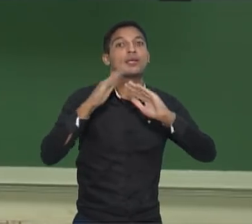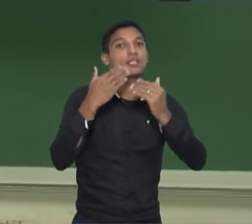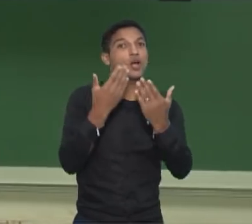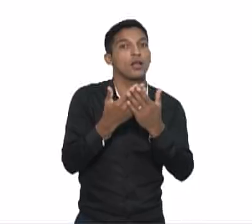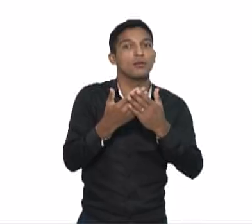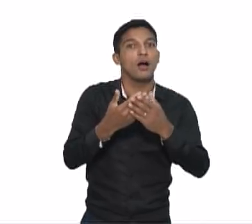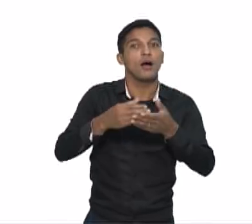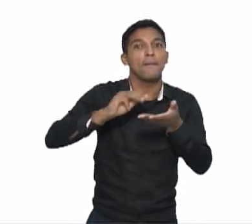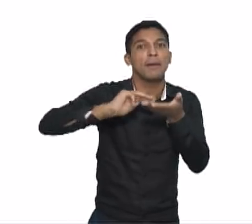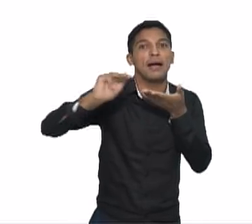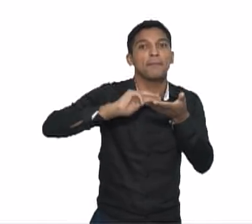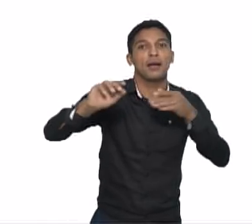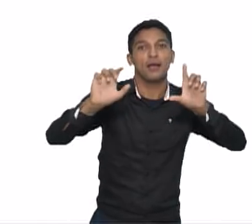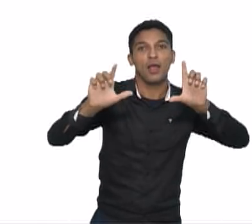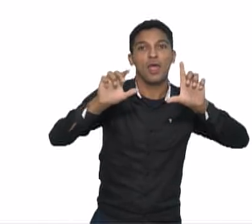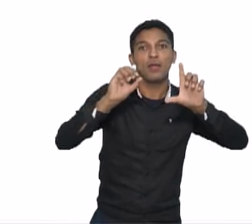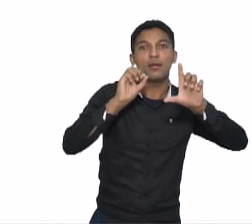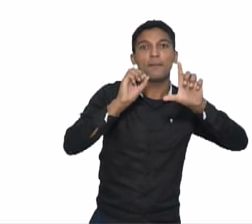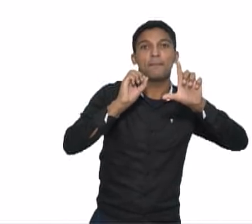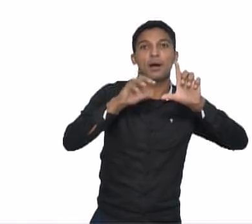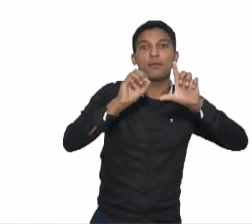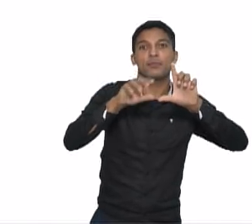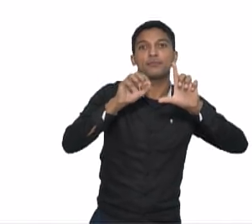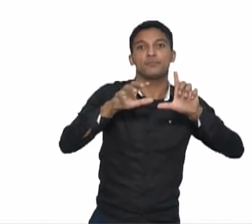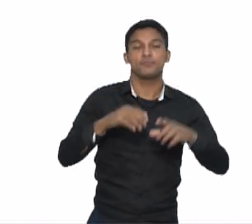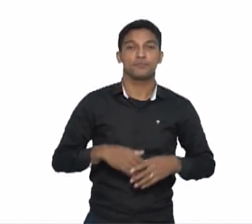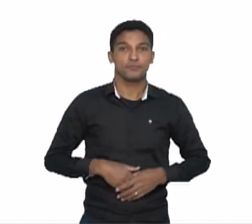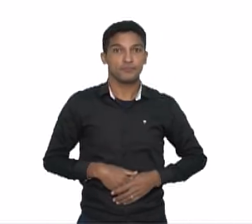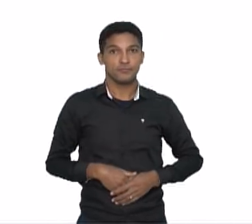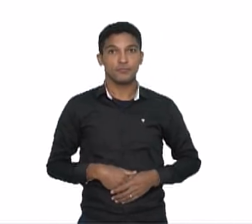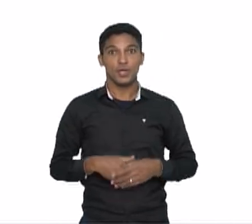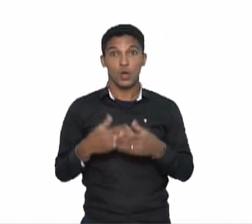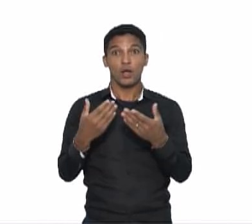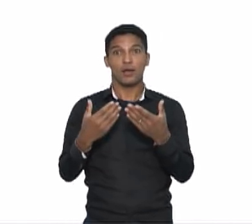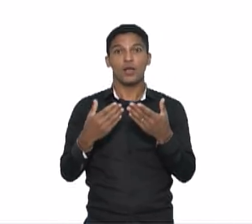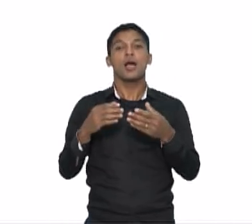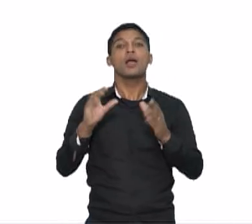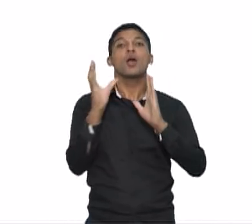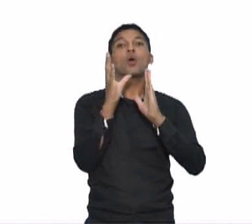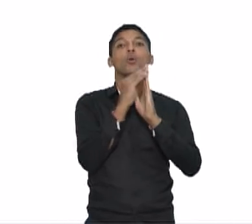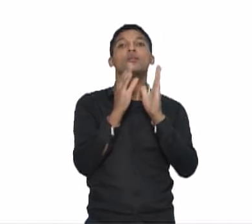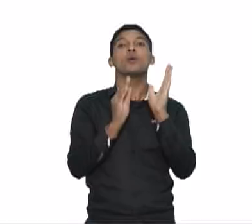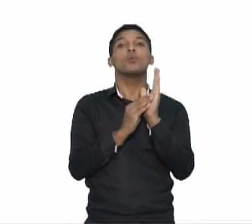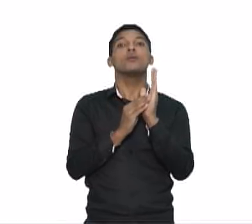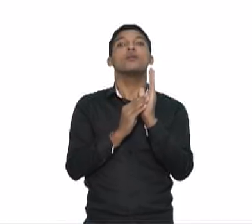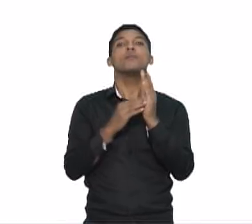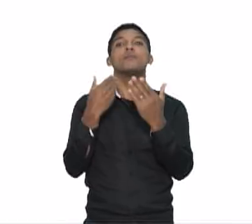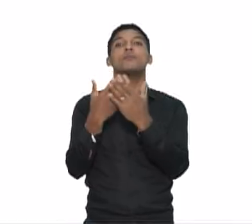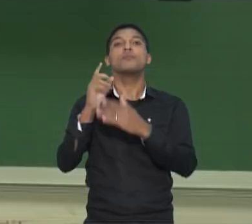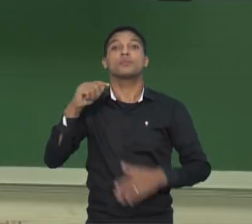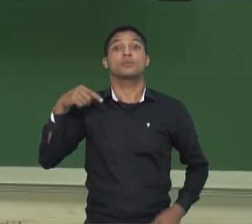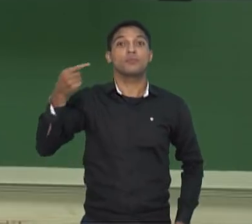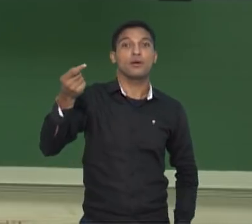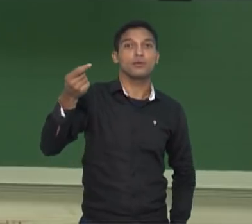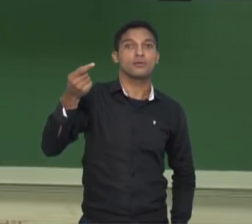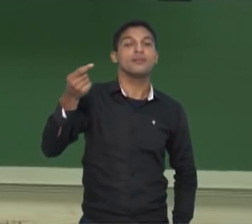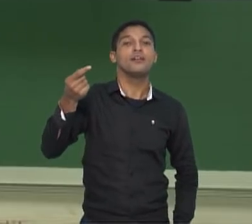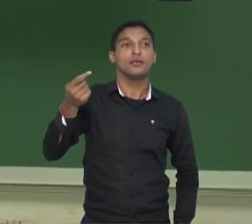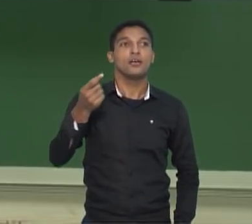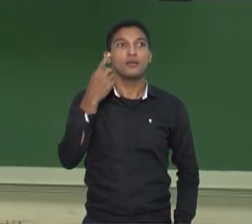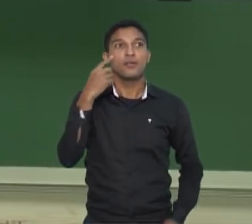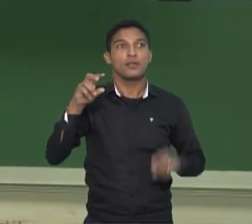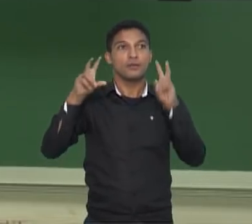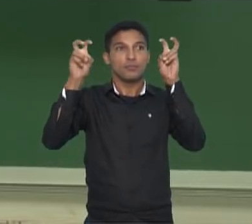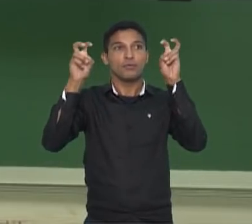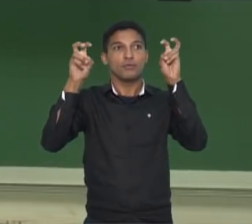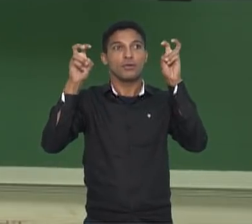próxima aula vai ter a disponibilidade de água doce e o consumo de recursos hídricos. Então, a gente vai estudar na